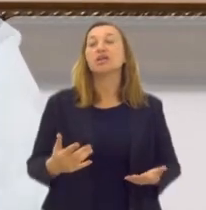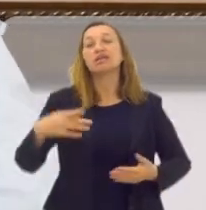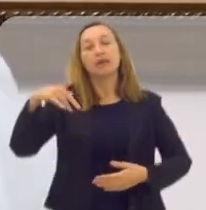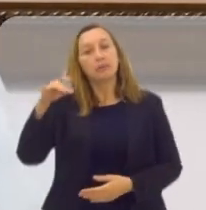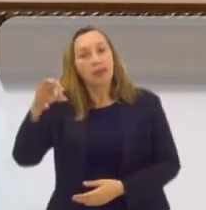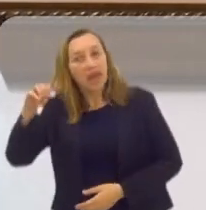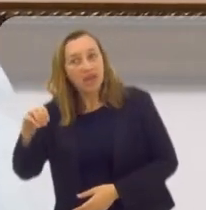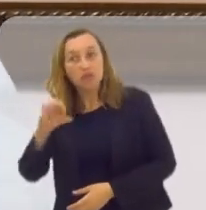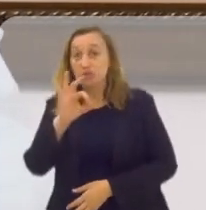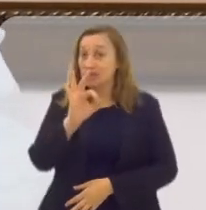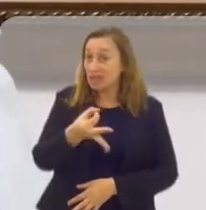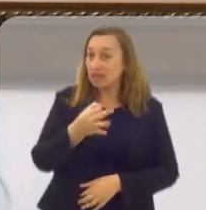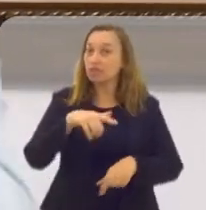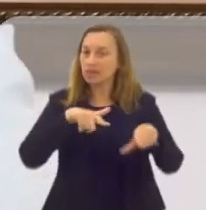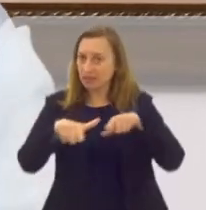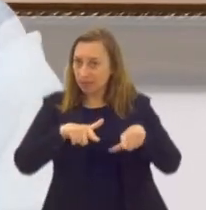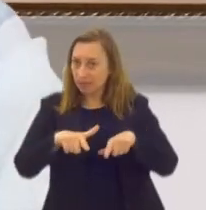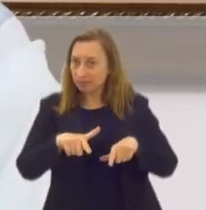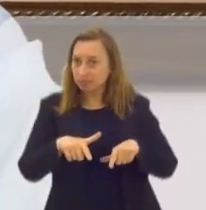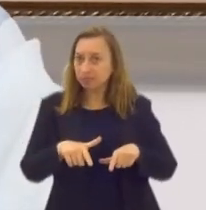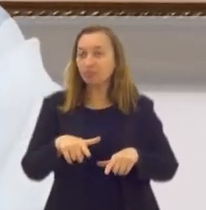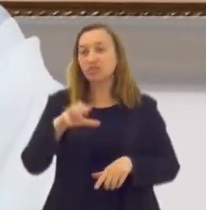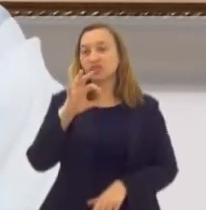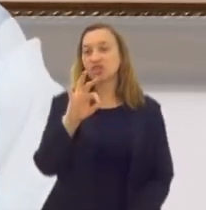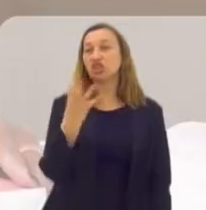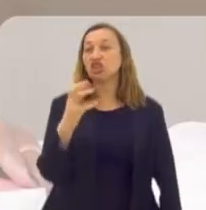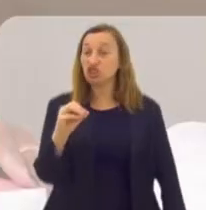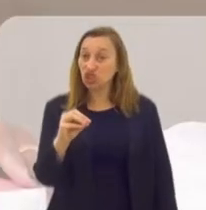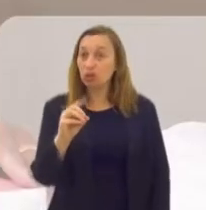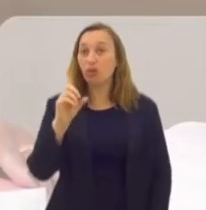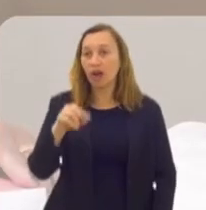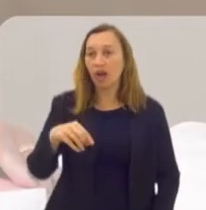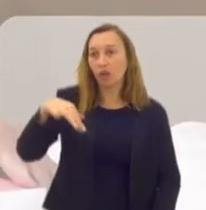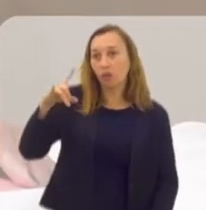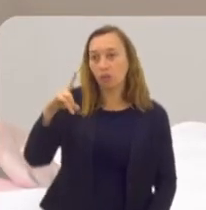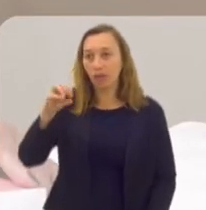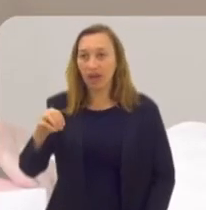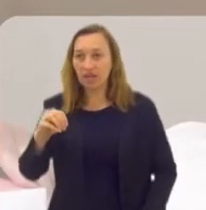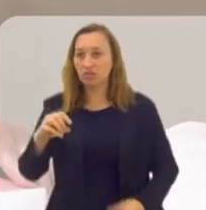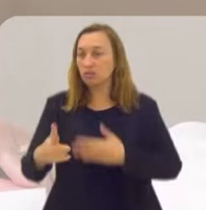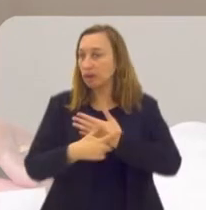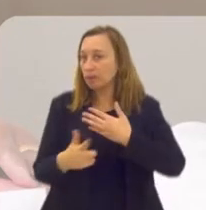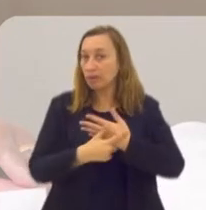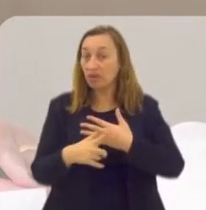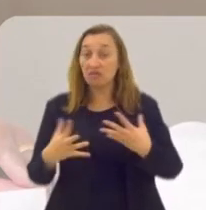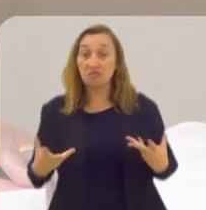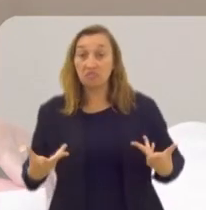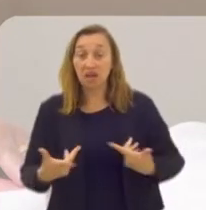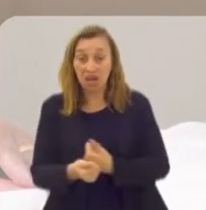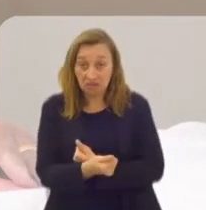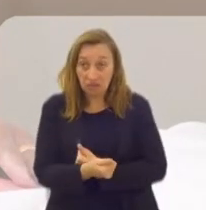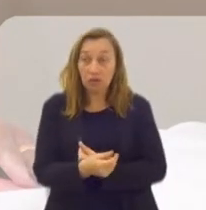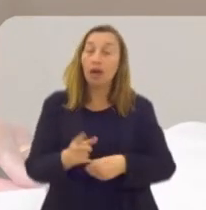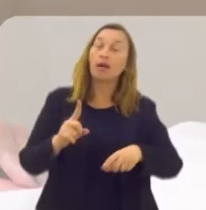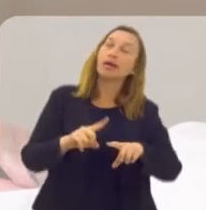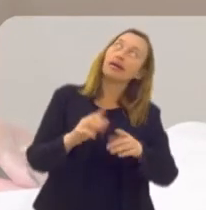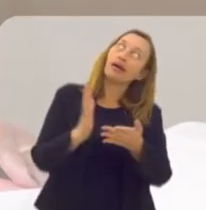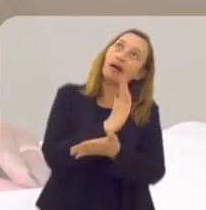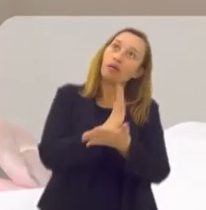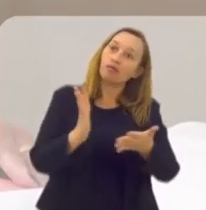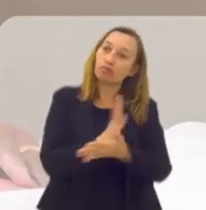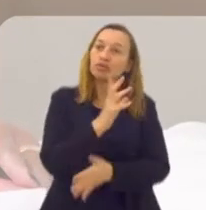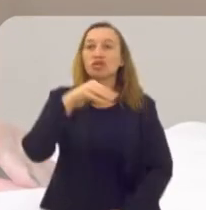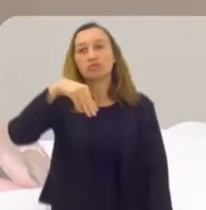tem médiuns específicos para esse trabalho. Chico era um médium que cumpriu esse papel com excelência, mas tem